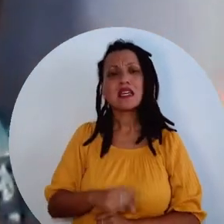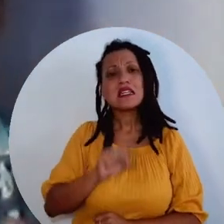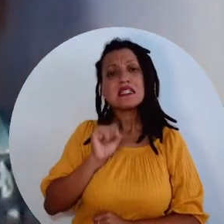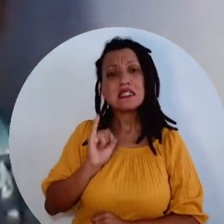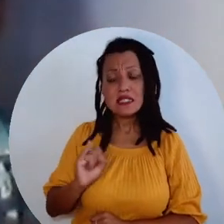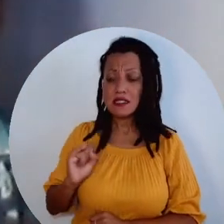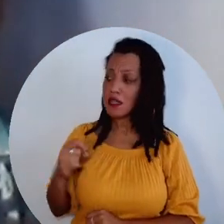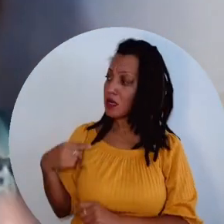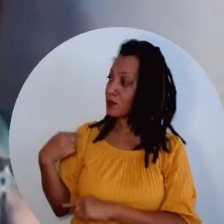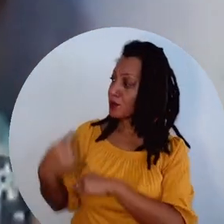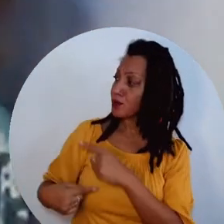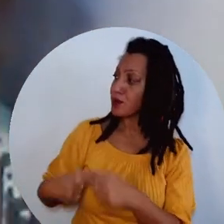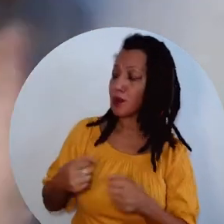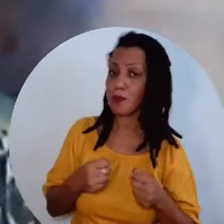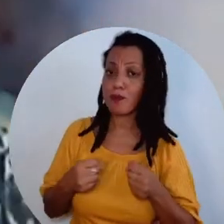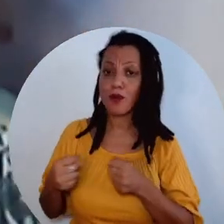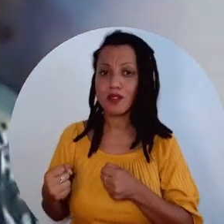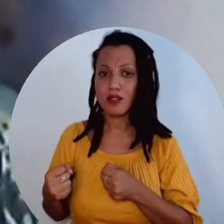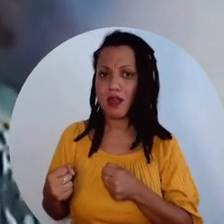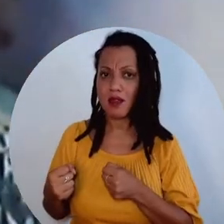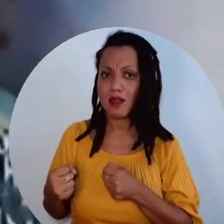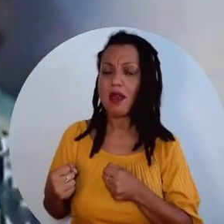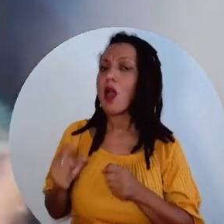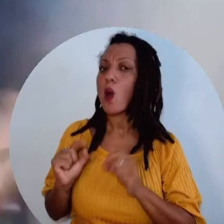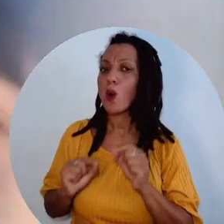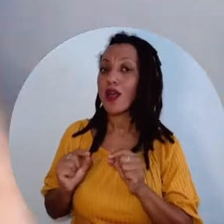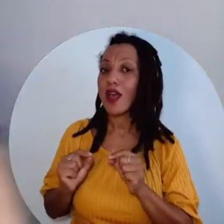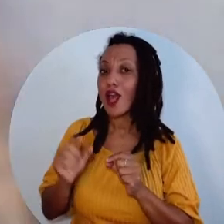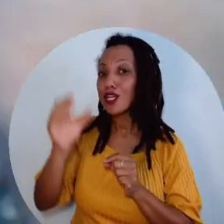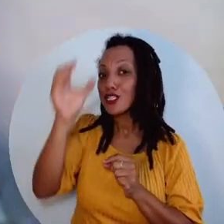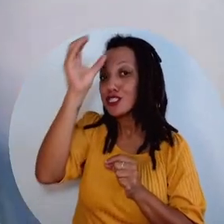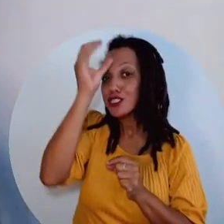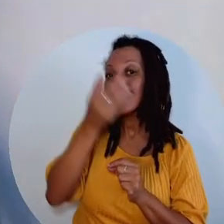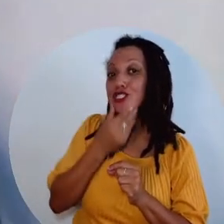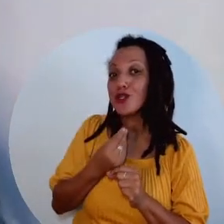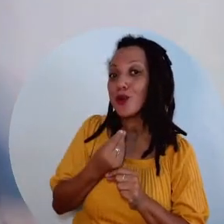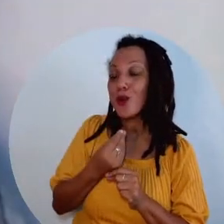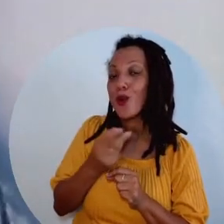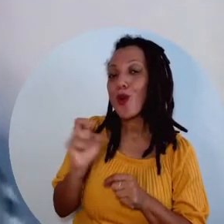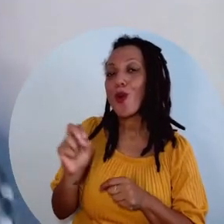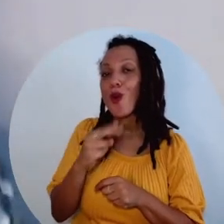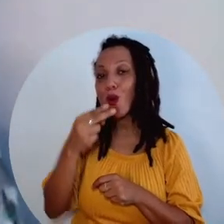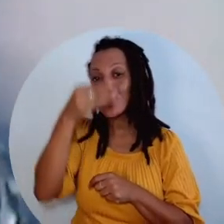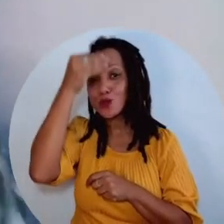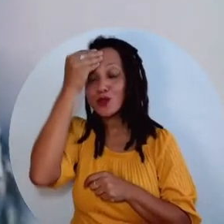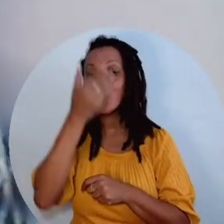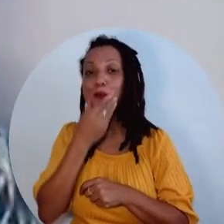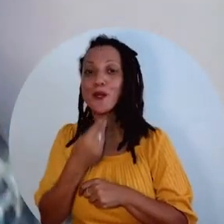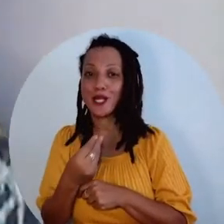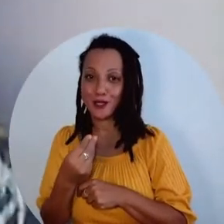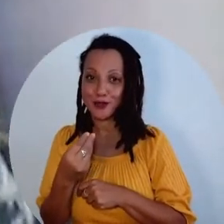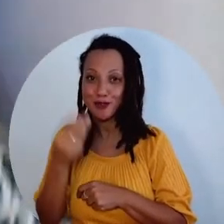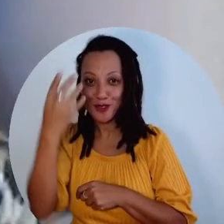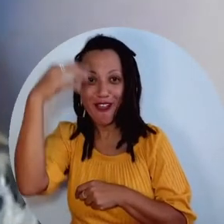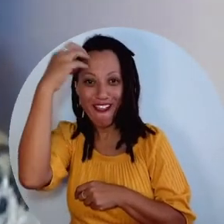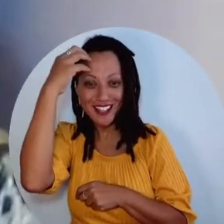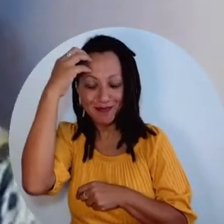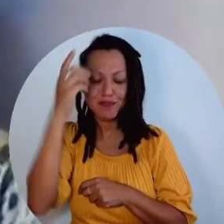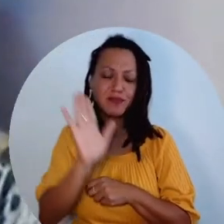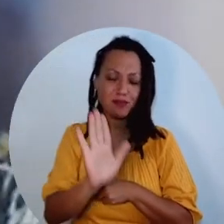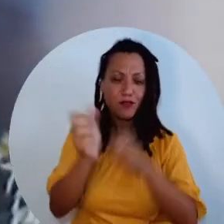poder político é o tio, é o sobrinho do rei. E por quê? Deixa eu explicar.